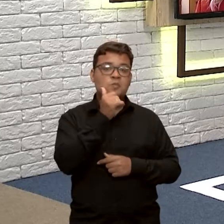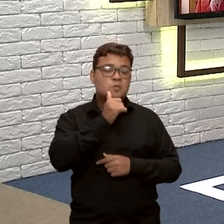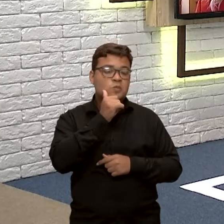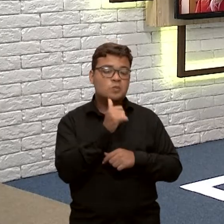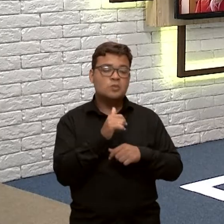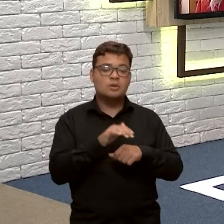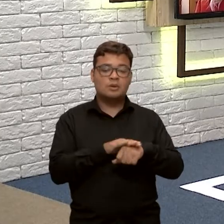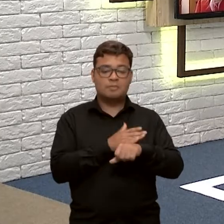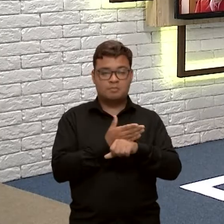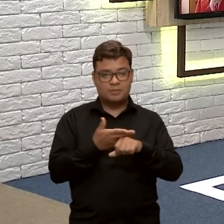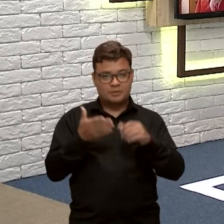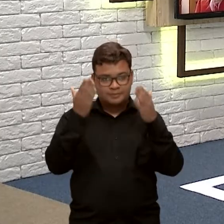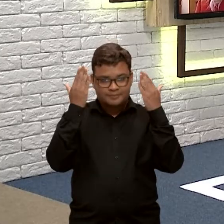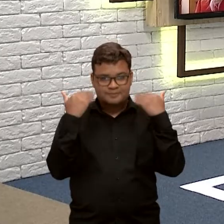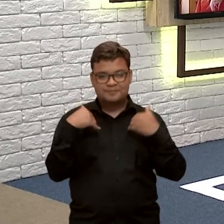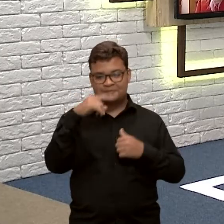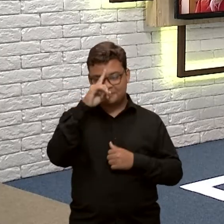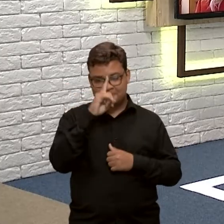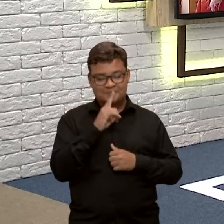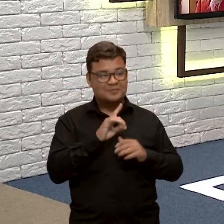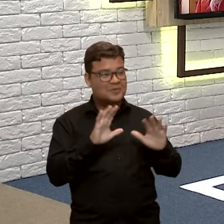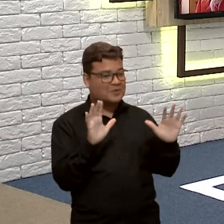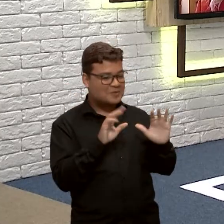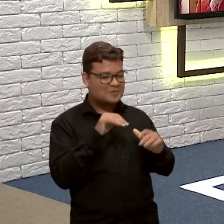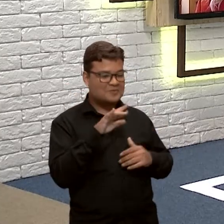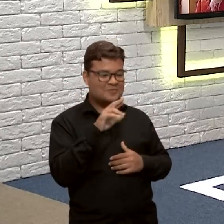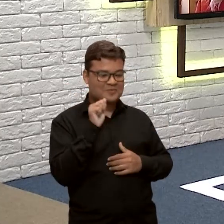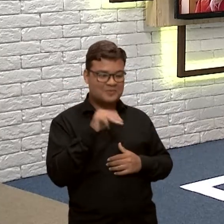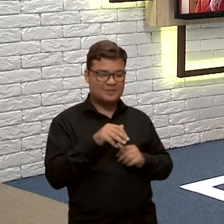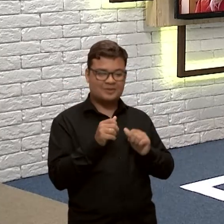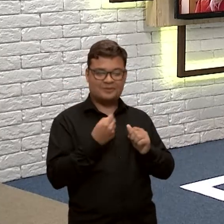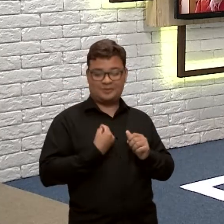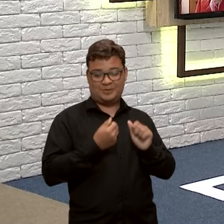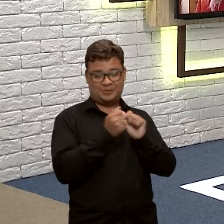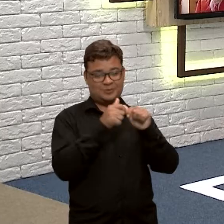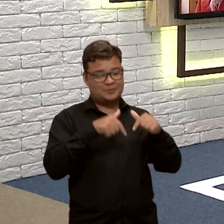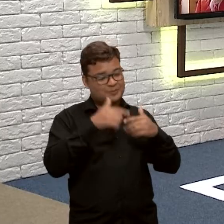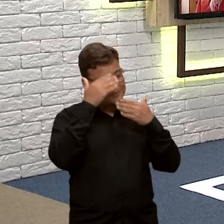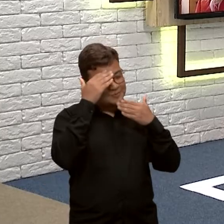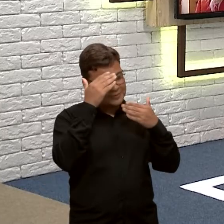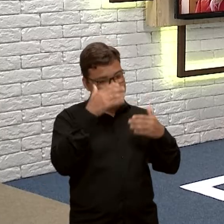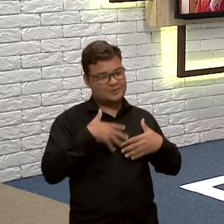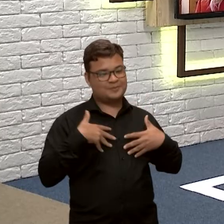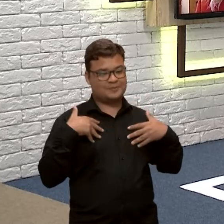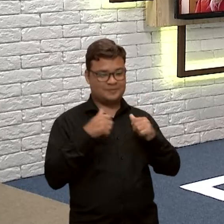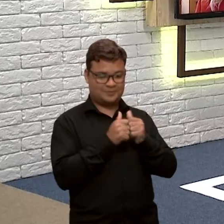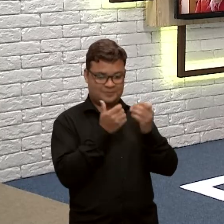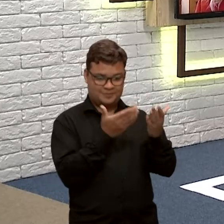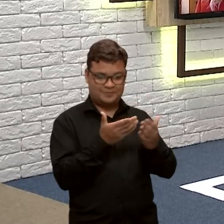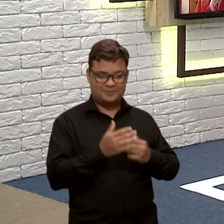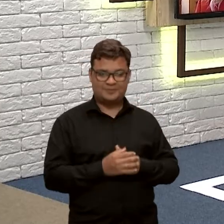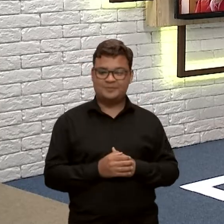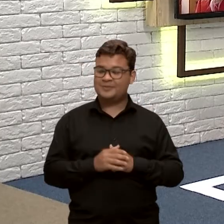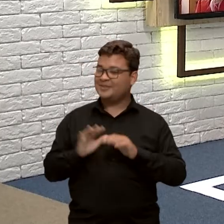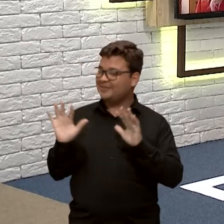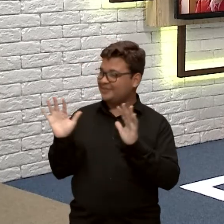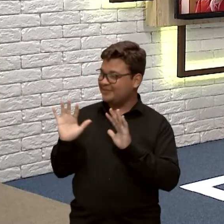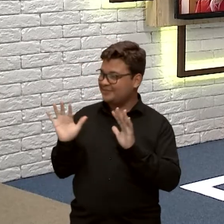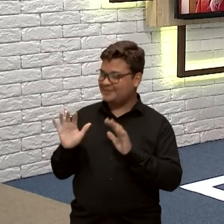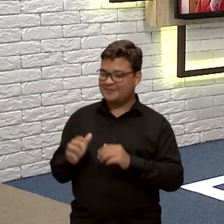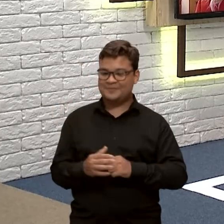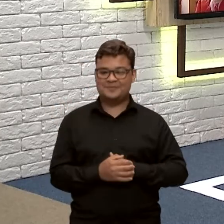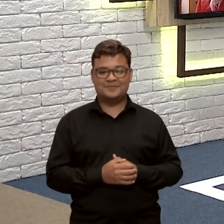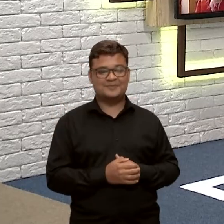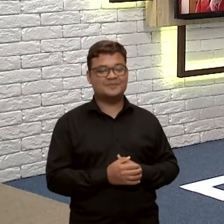cabelos loiros. Olá, Miriam, muito obrigada pela sua presença, é uma honra ter você aqui. Olá! Bom, e